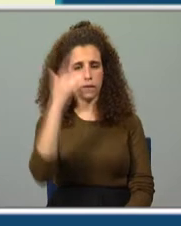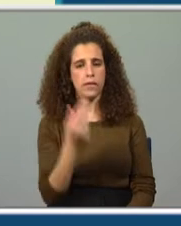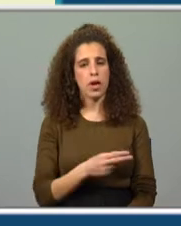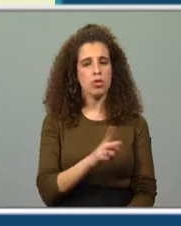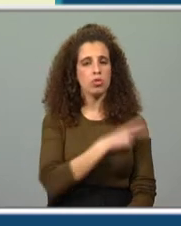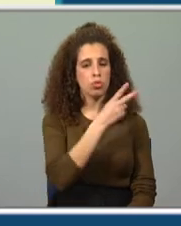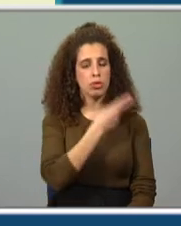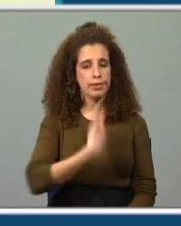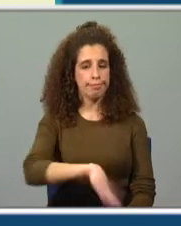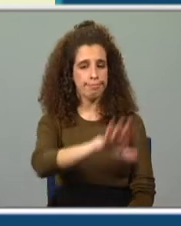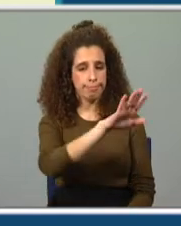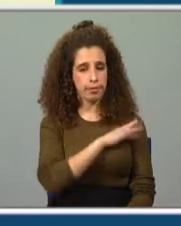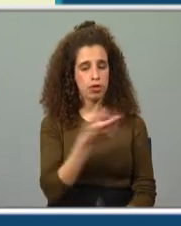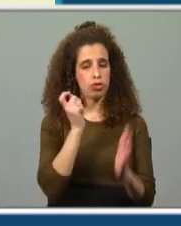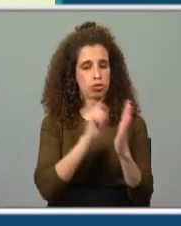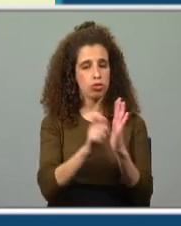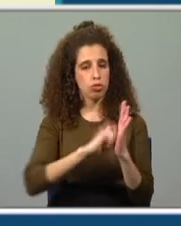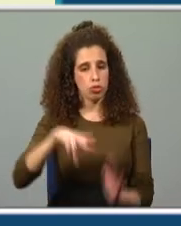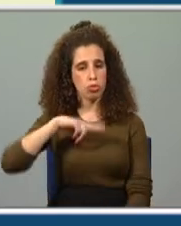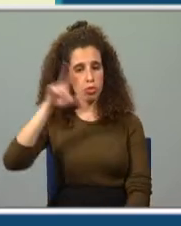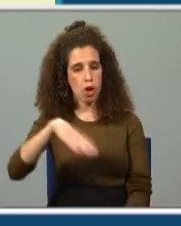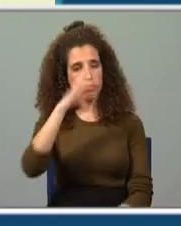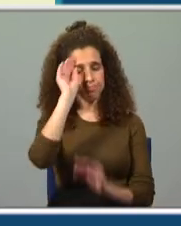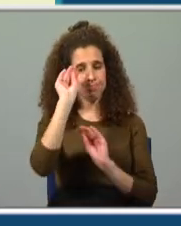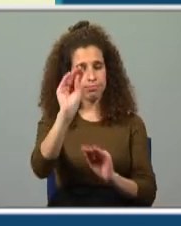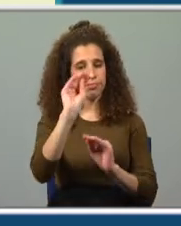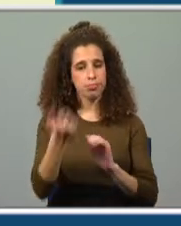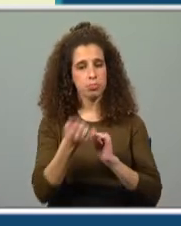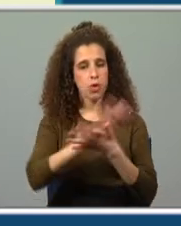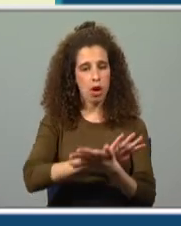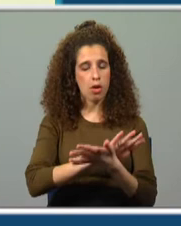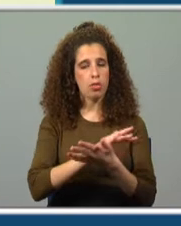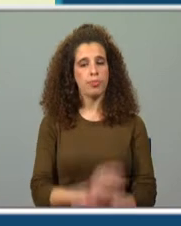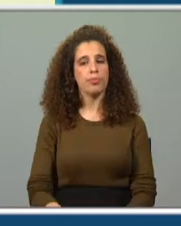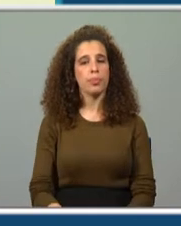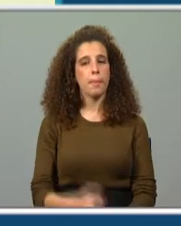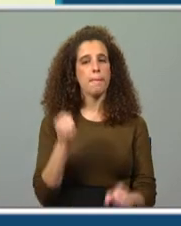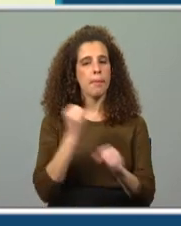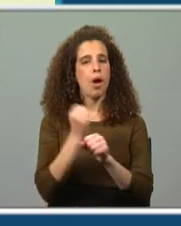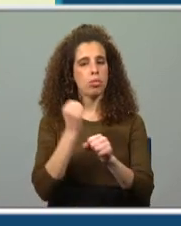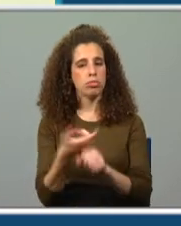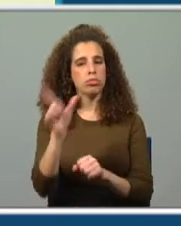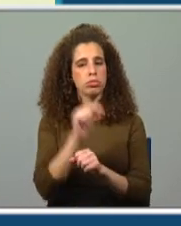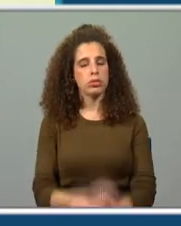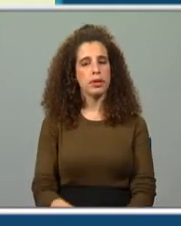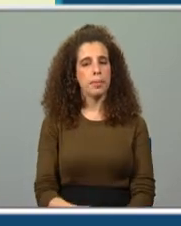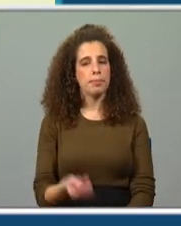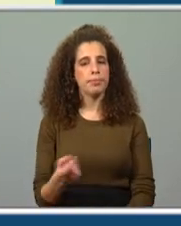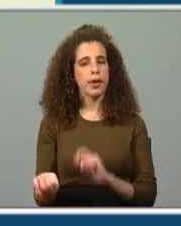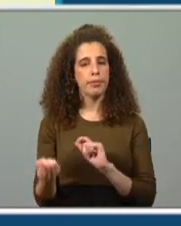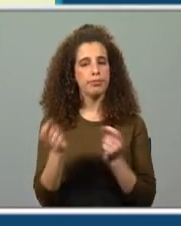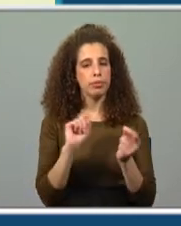de Coimbra, é um escritor português, é pedagogo, jornalista, produtor e argumentista para